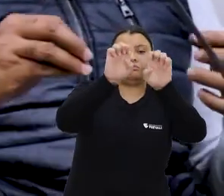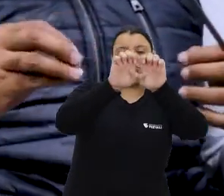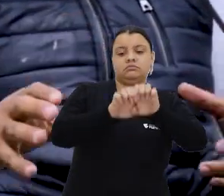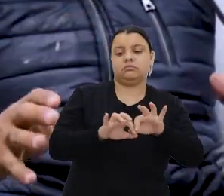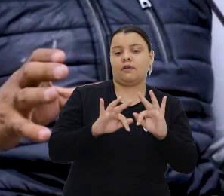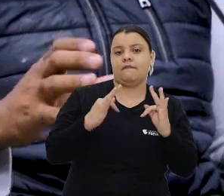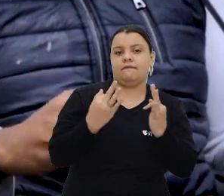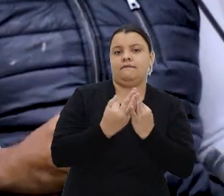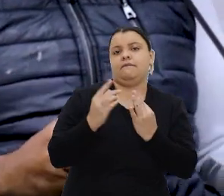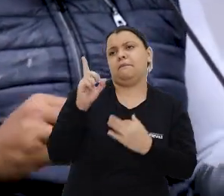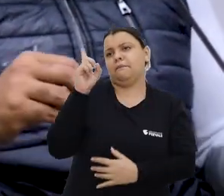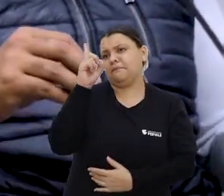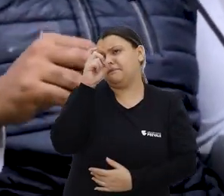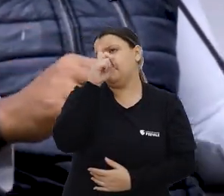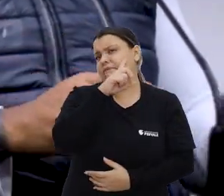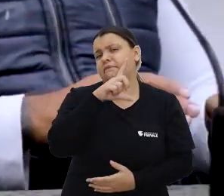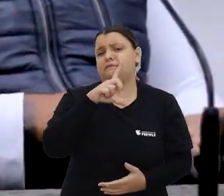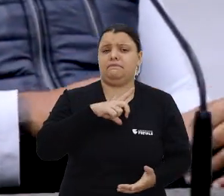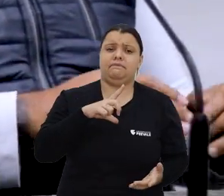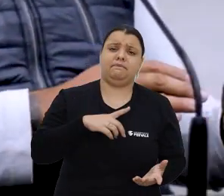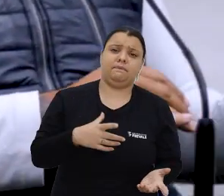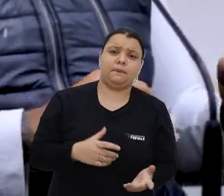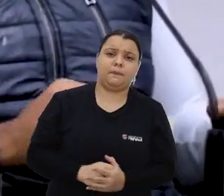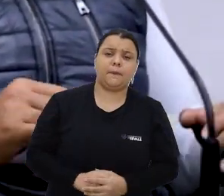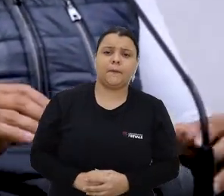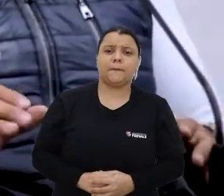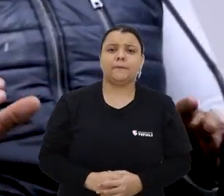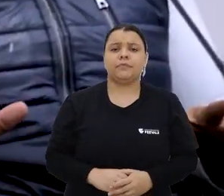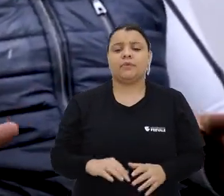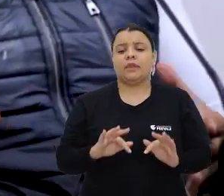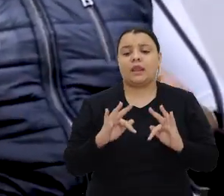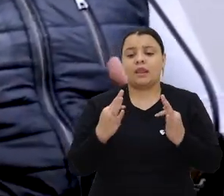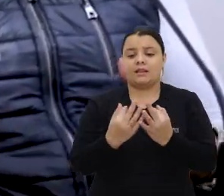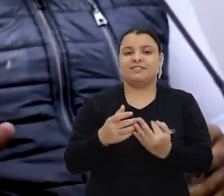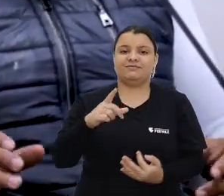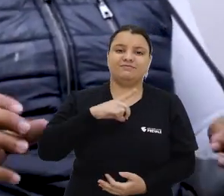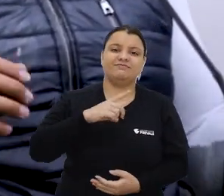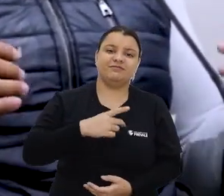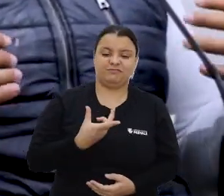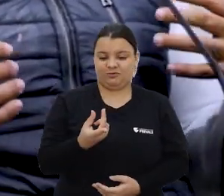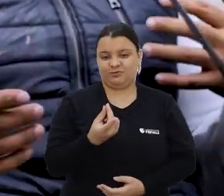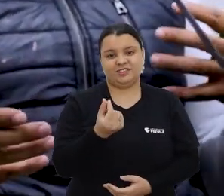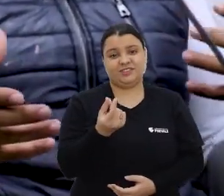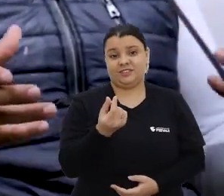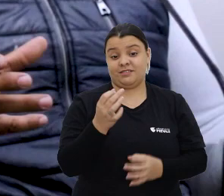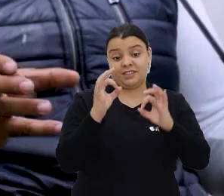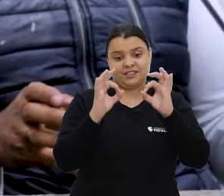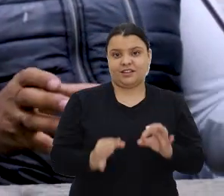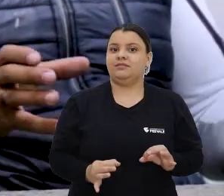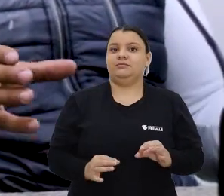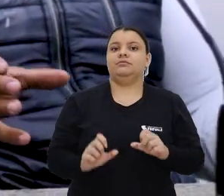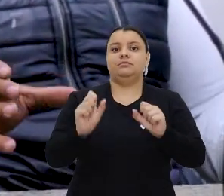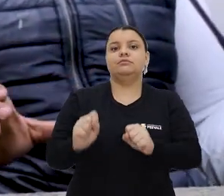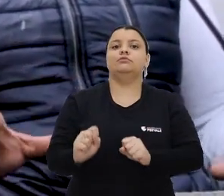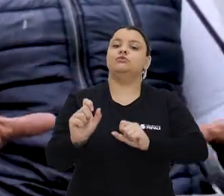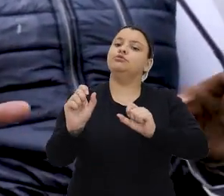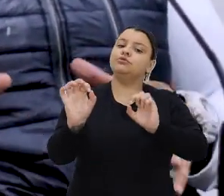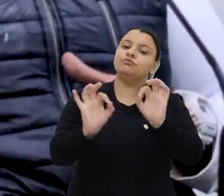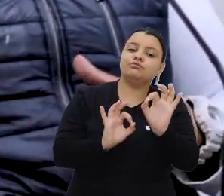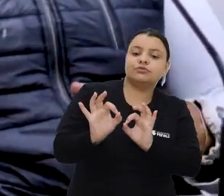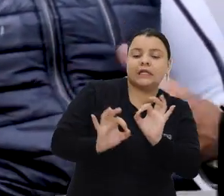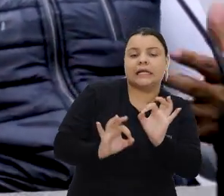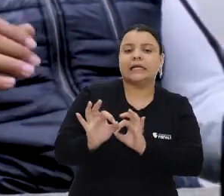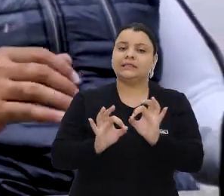mais dificuldade que tivesse, as pessoas tinham lá no final do mês aquela rentabilidade certa e podiam se organizar de alguma maneira